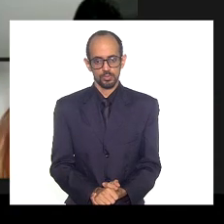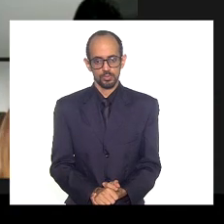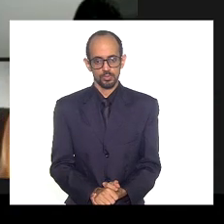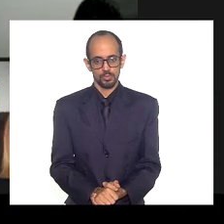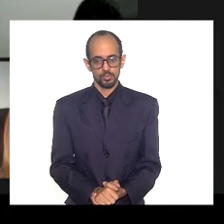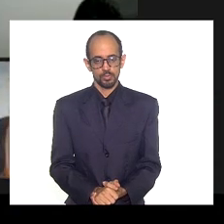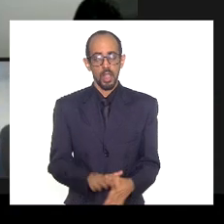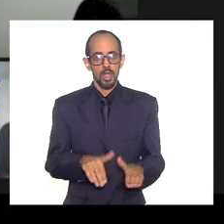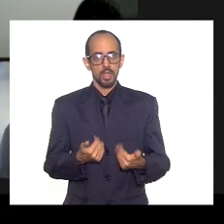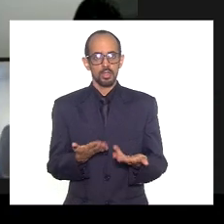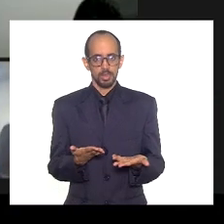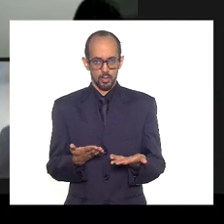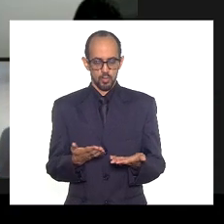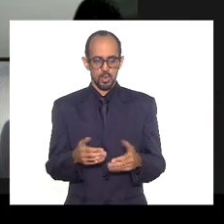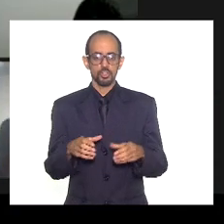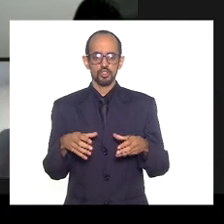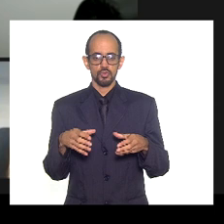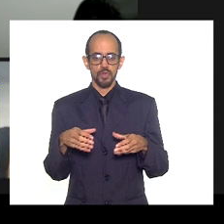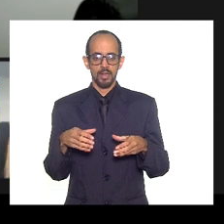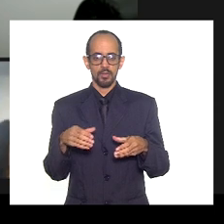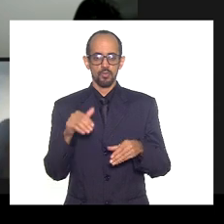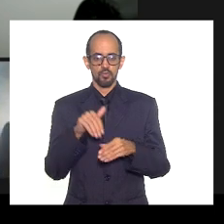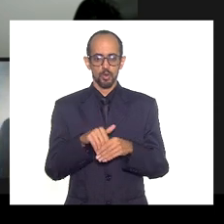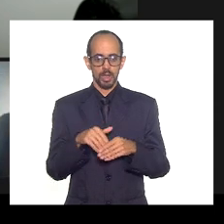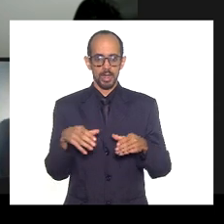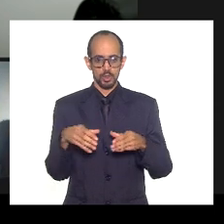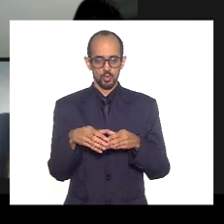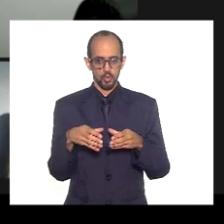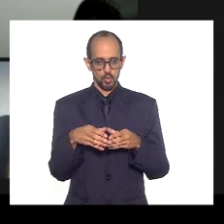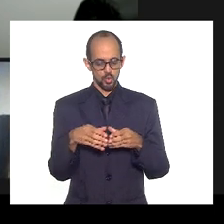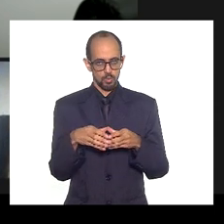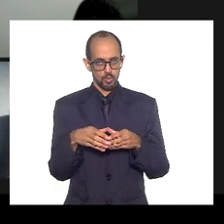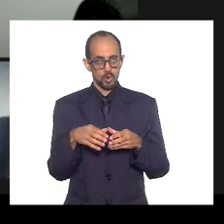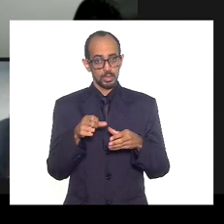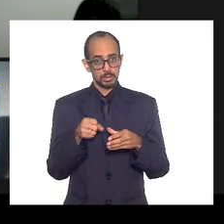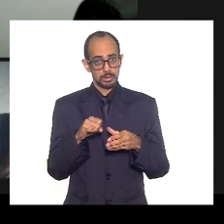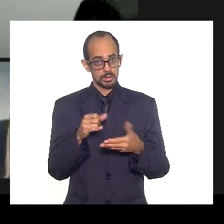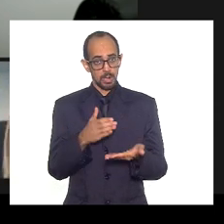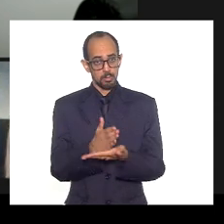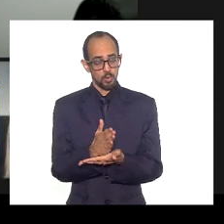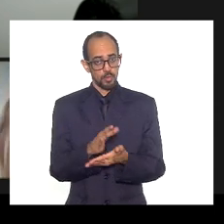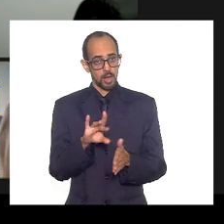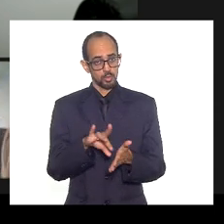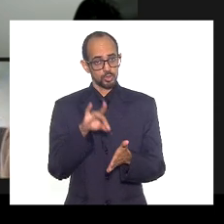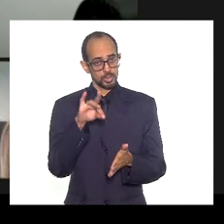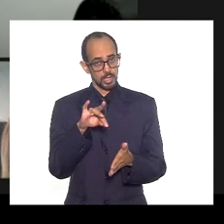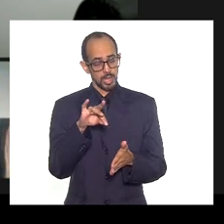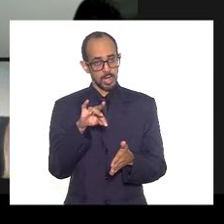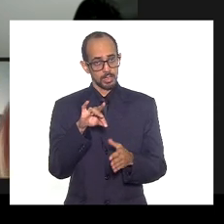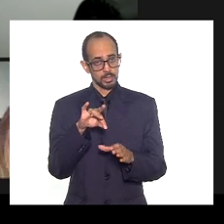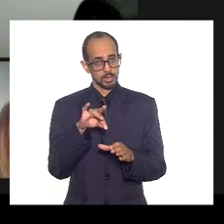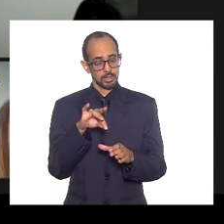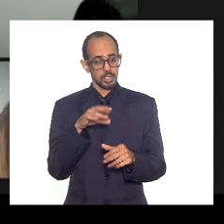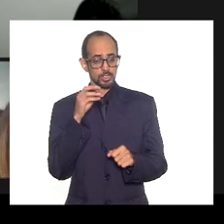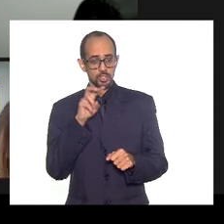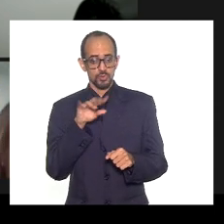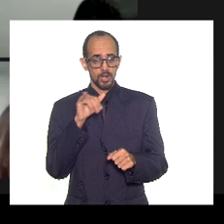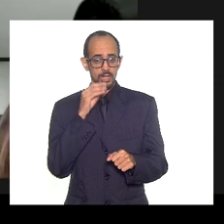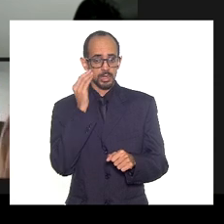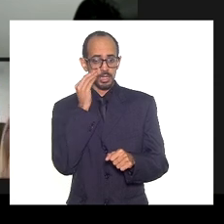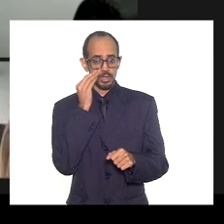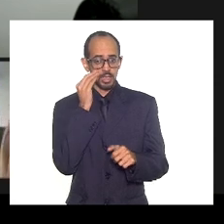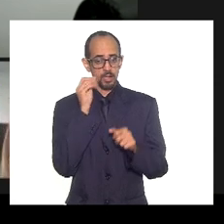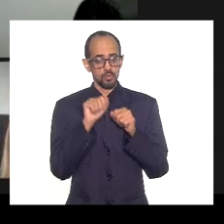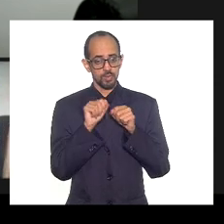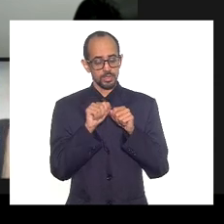De qualquer forma, vamos votar em grupo, tá certo? Sim. Depois, se aprovar o destaque, a gente vai tentar fazer um